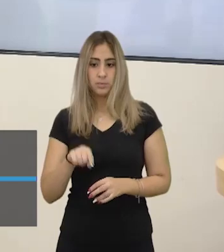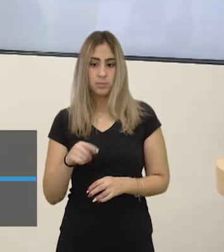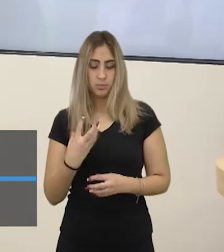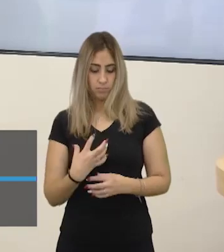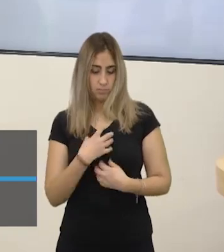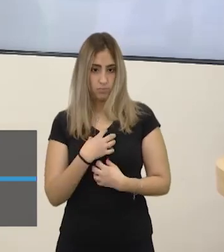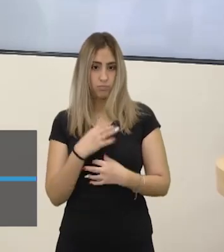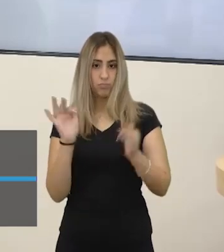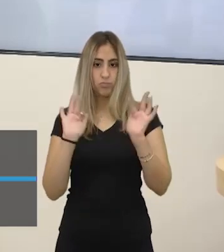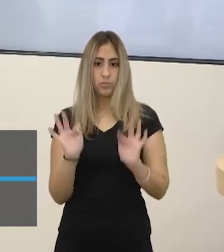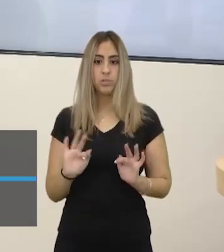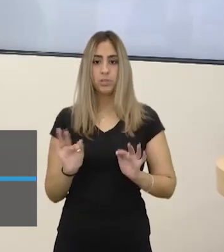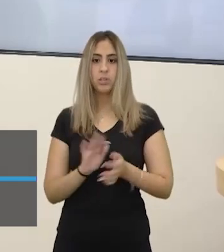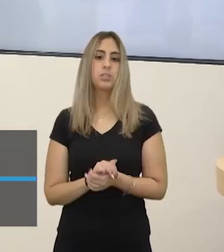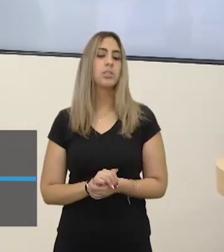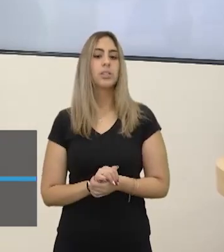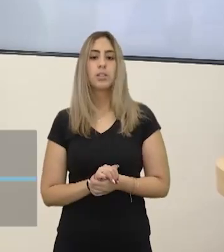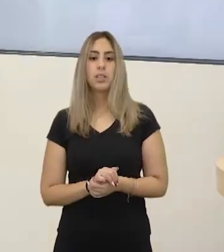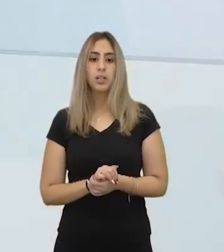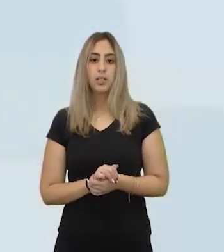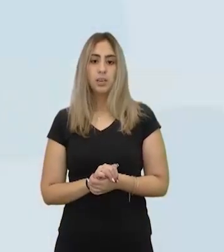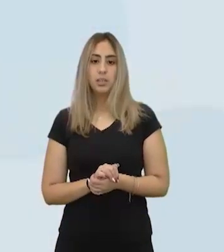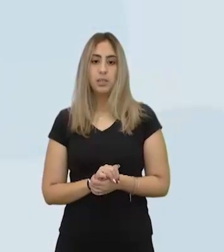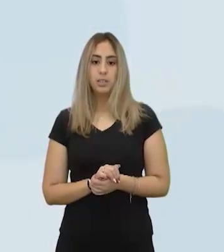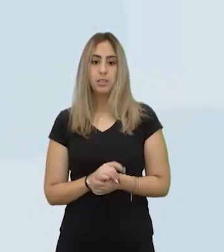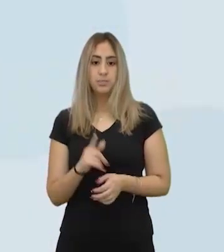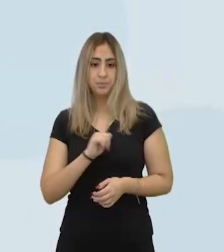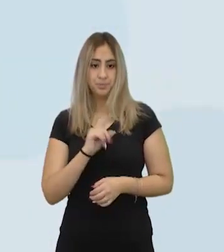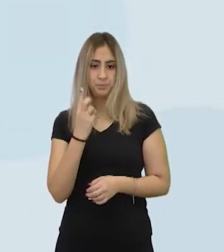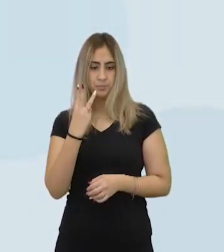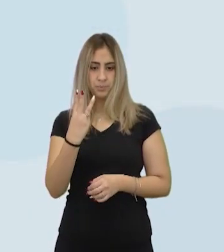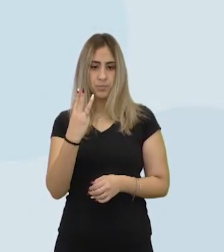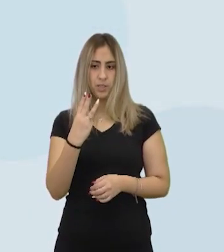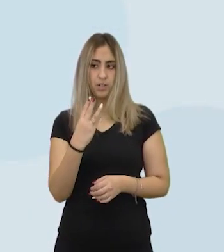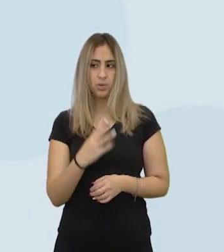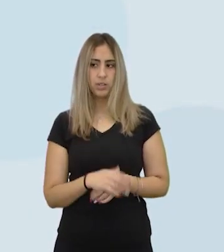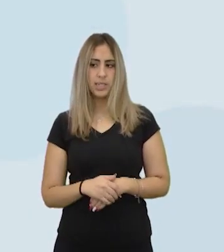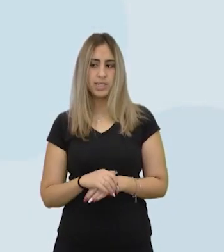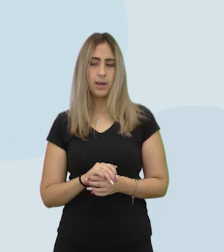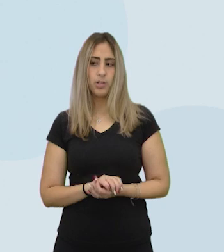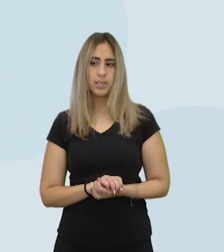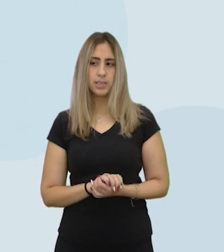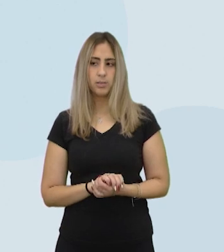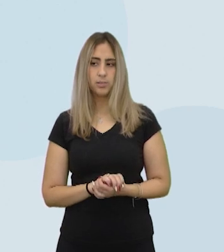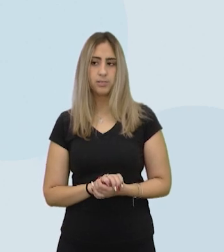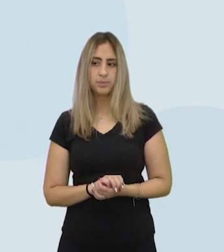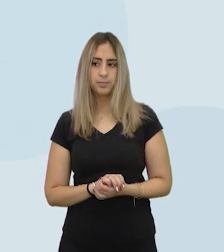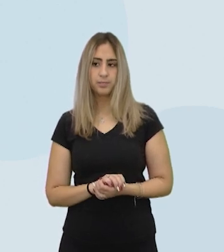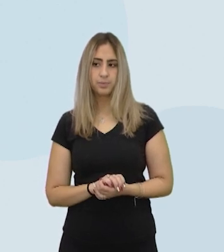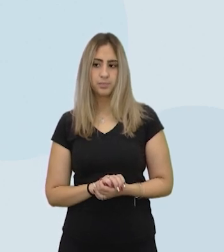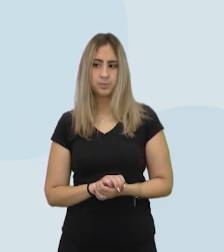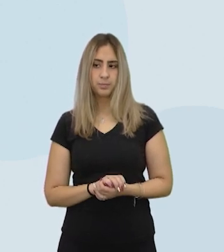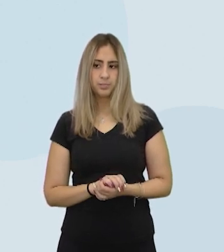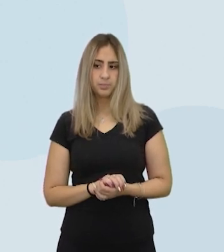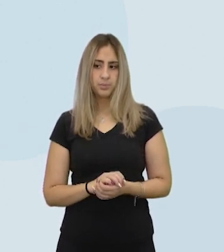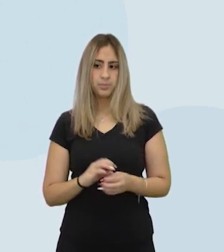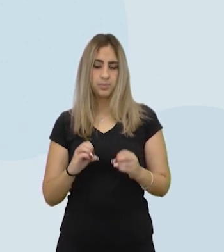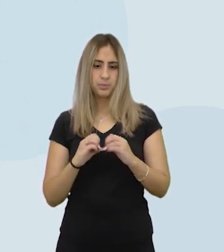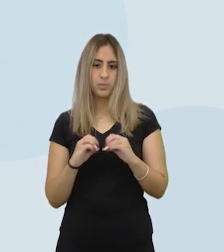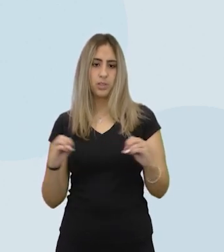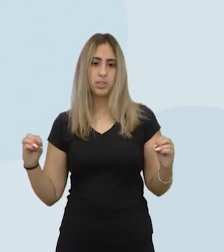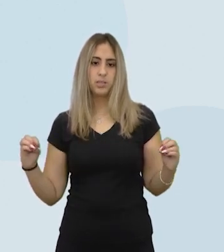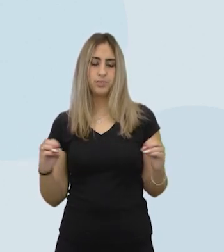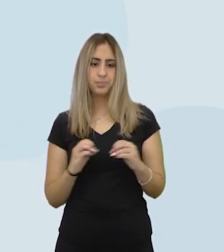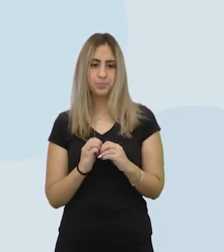de felicidade e é a satisfação de vida como um todo. Então você tem 3 orações e a primeira oração separa da segunda com vírgula e a última com